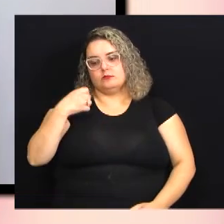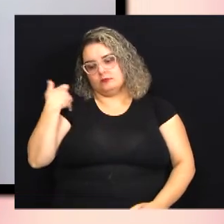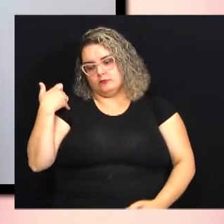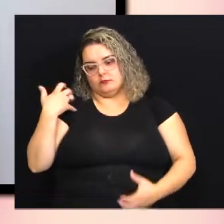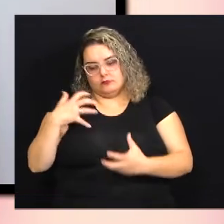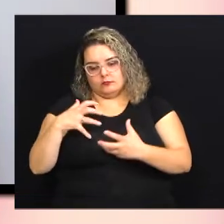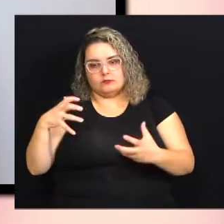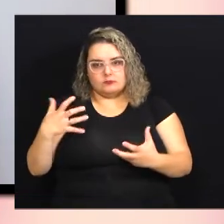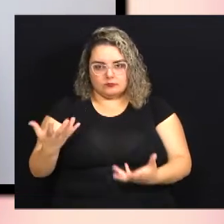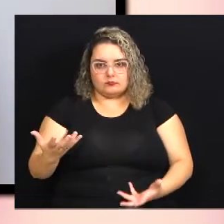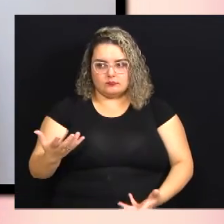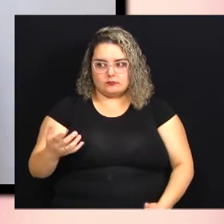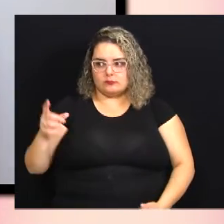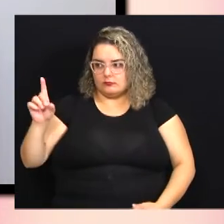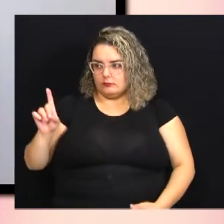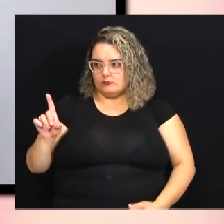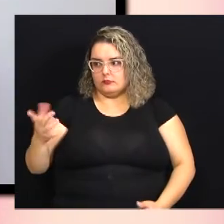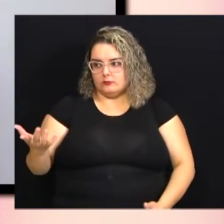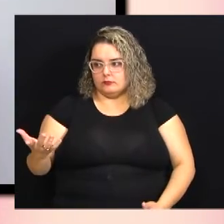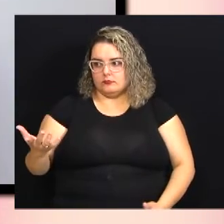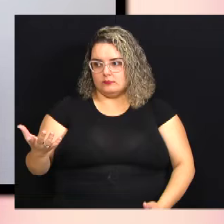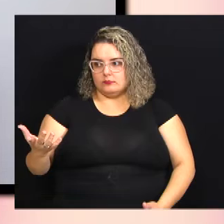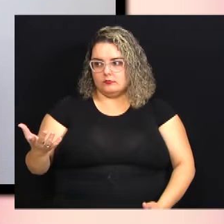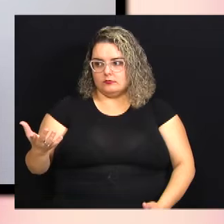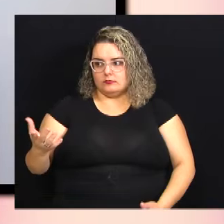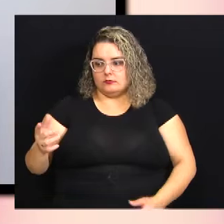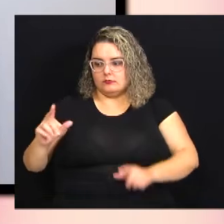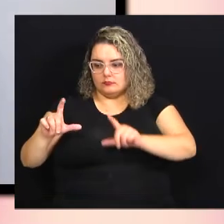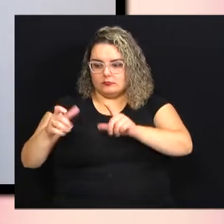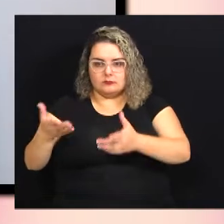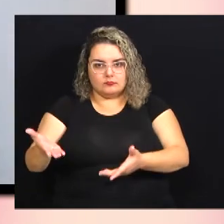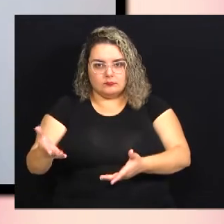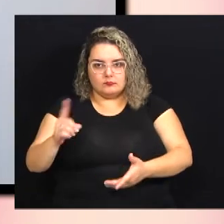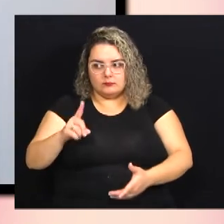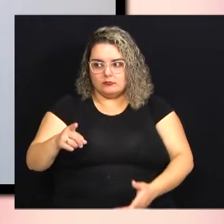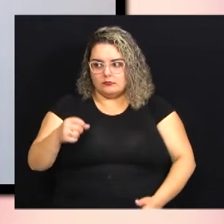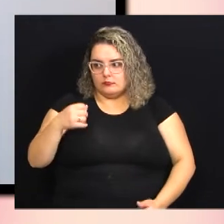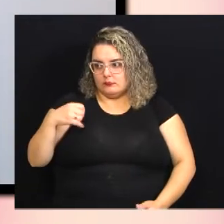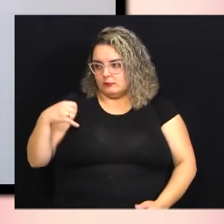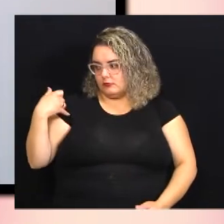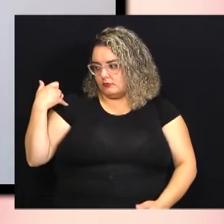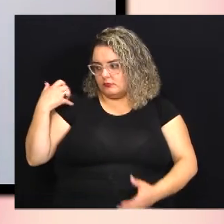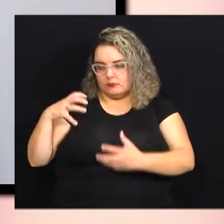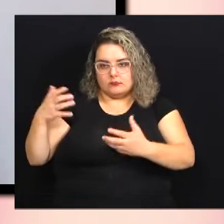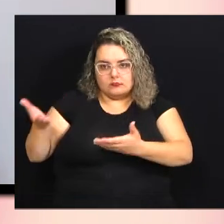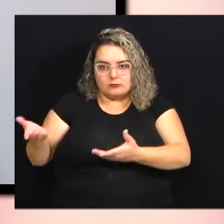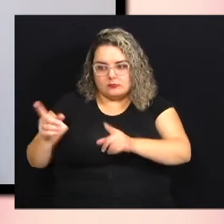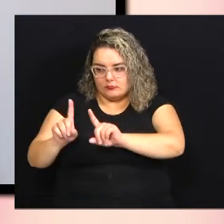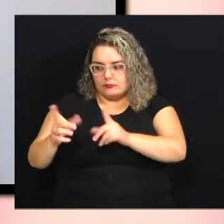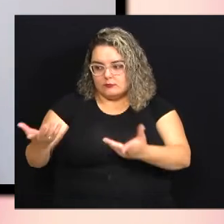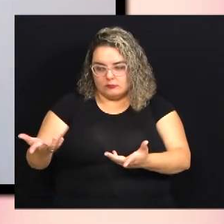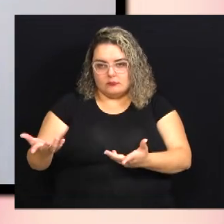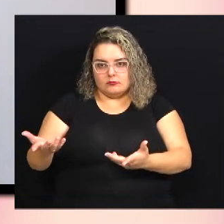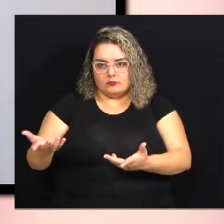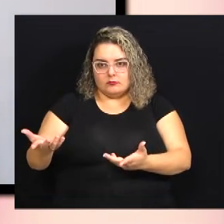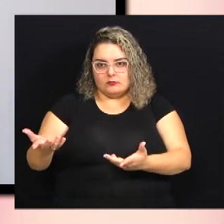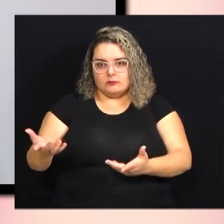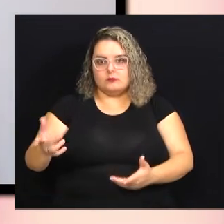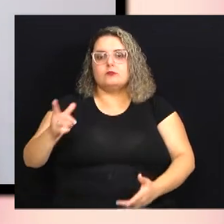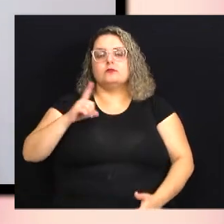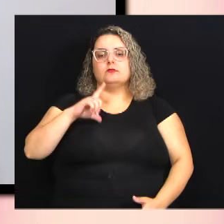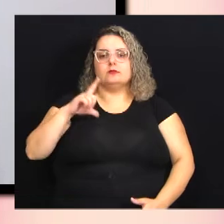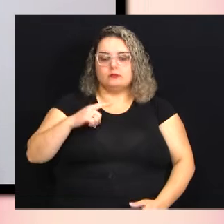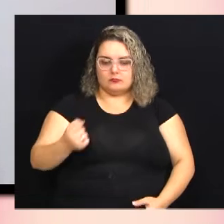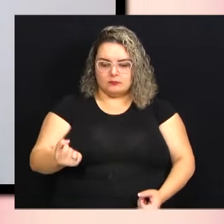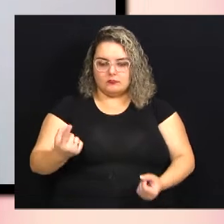Então, o companheiro dela era aquela pessoa da fotografia ali, não é esse velho que está do lado dela agora, né? Então, existem